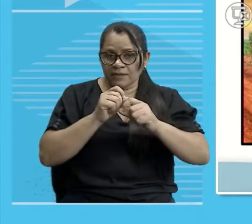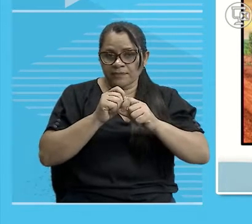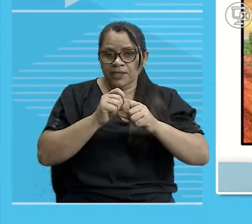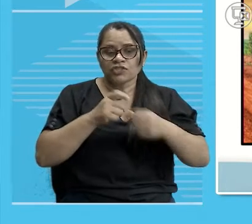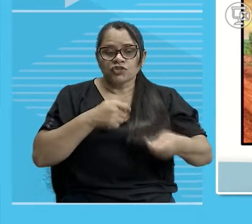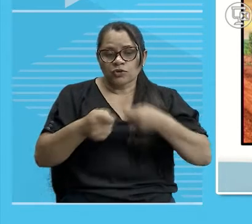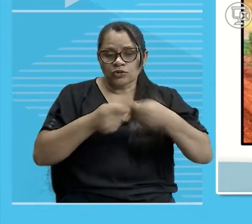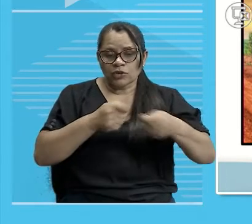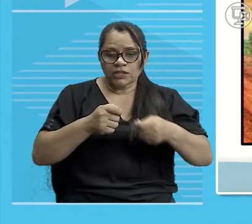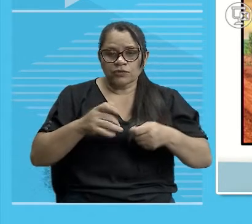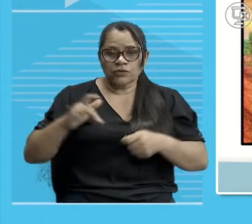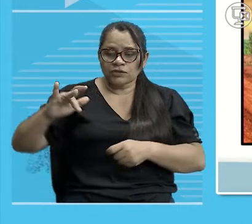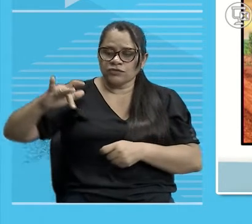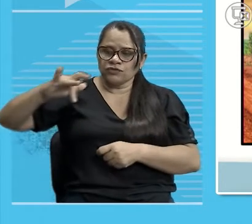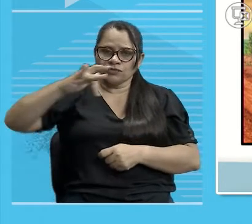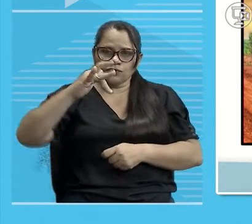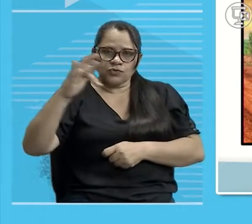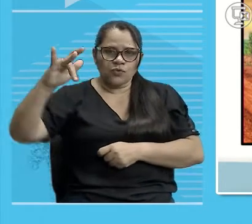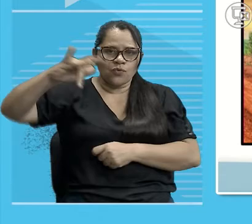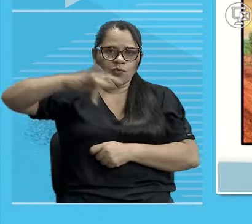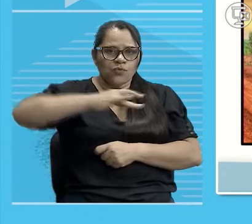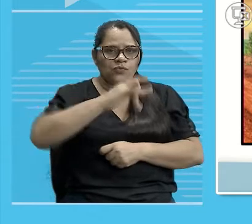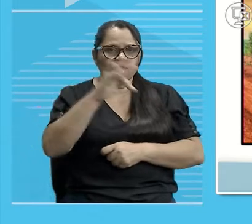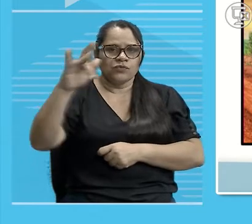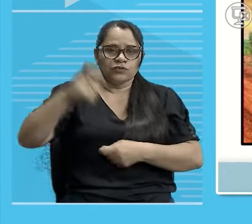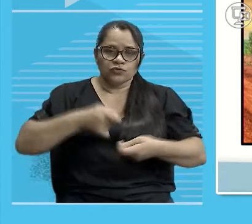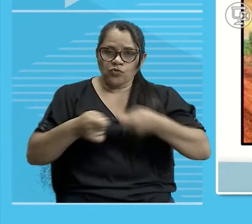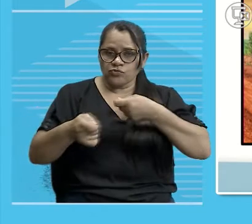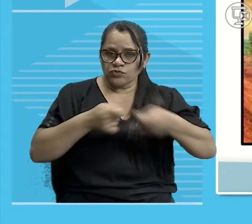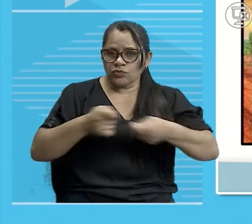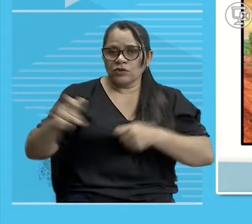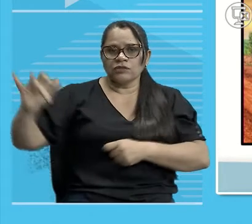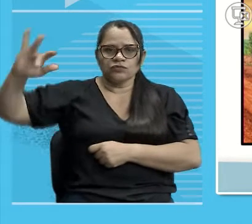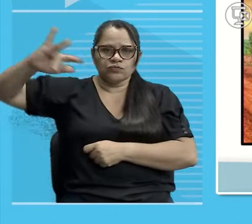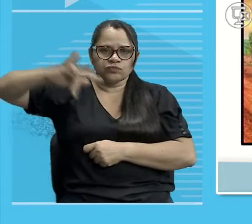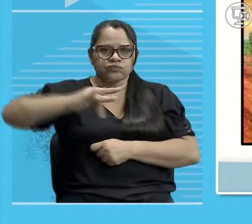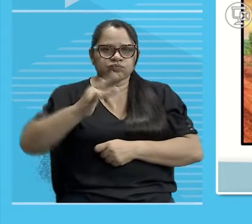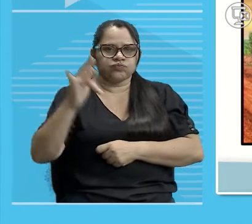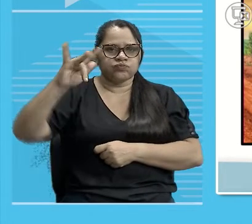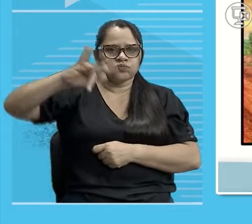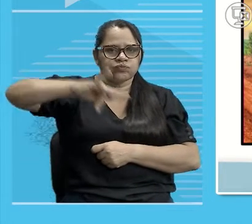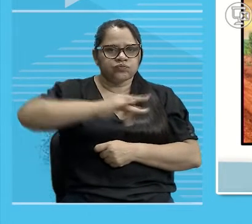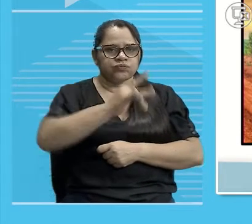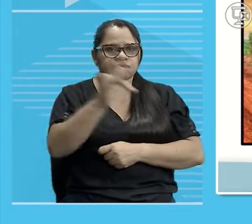aqui nessa fotografia temos ó um piloto de Drone profissional